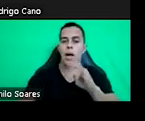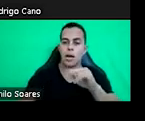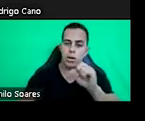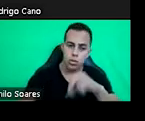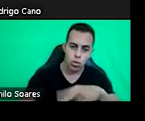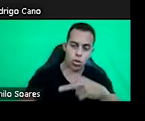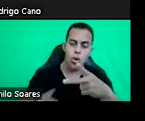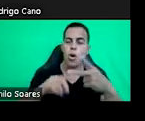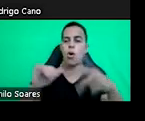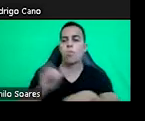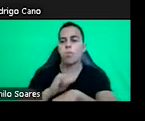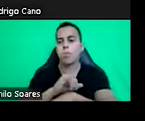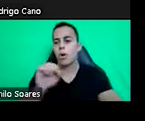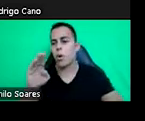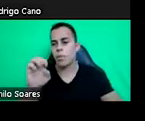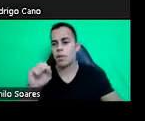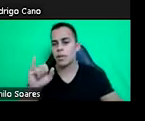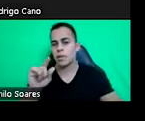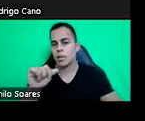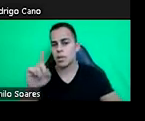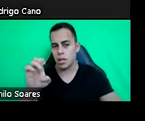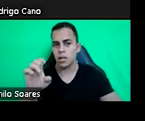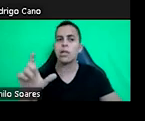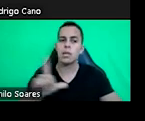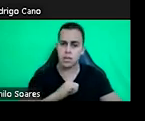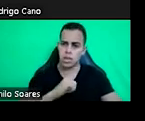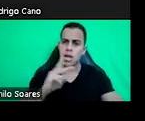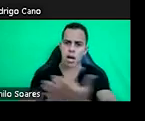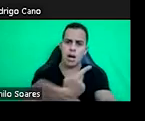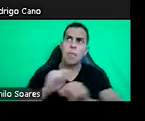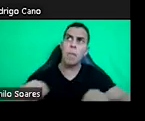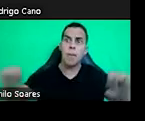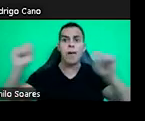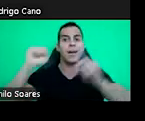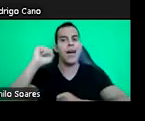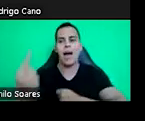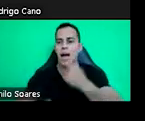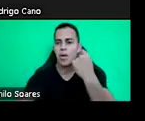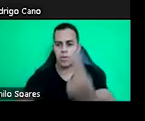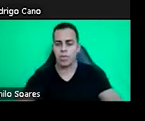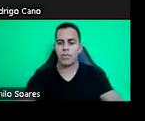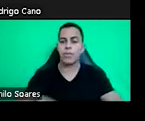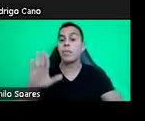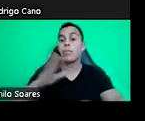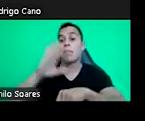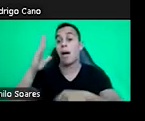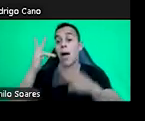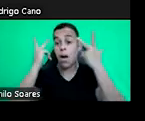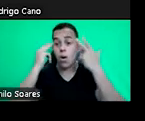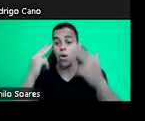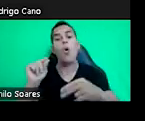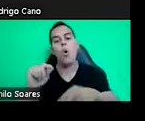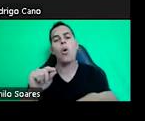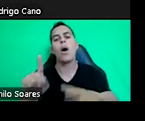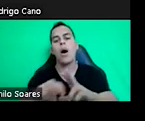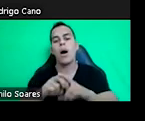casos monogênicos, que são mais raros, e os casos mais comuns são aqueles multifatoriais.